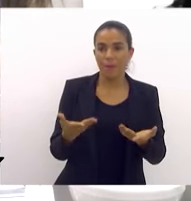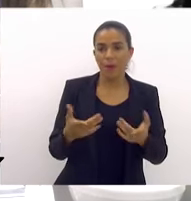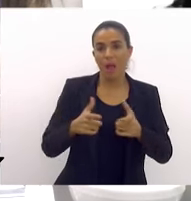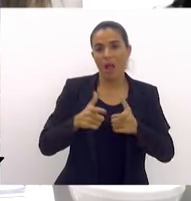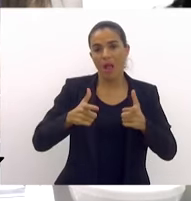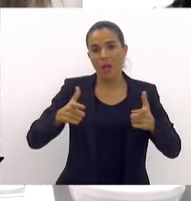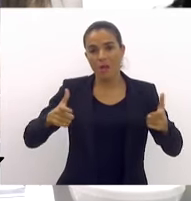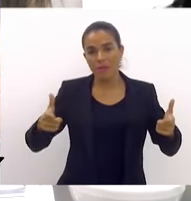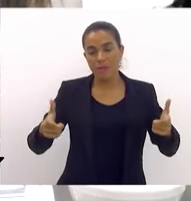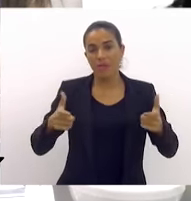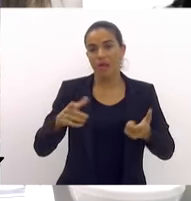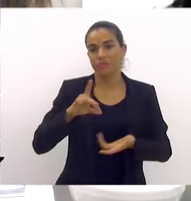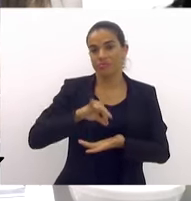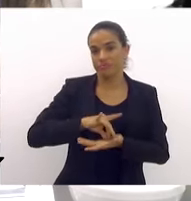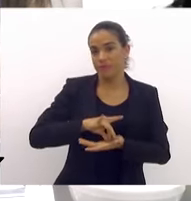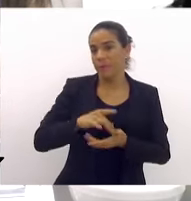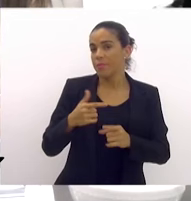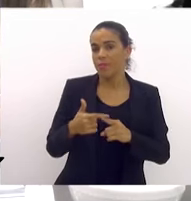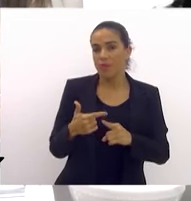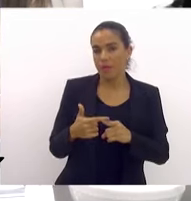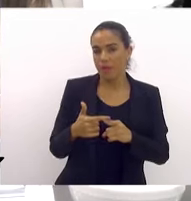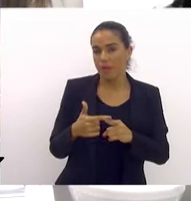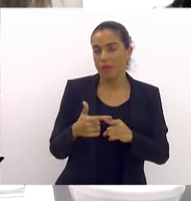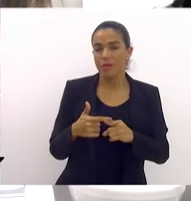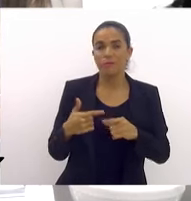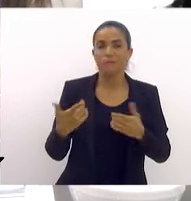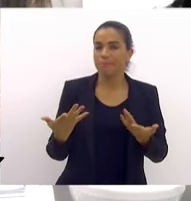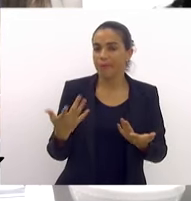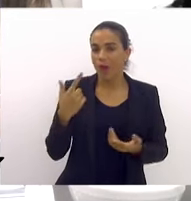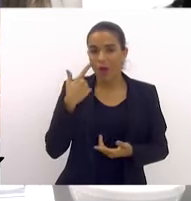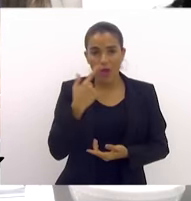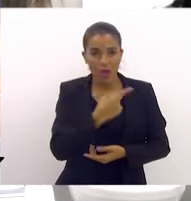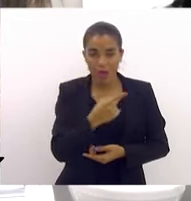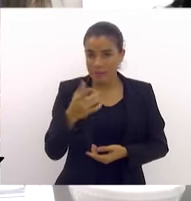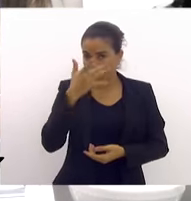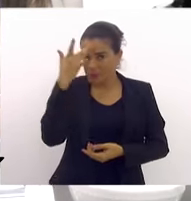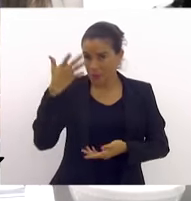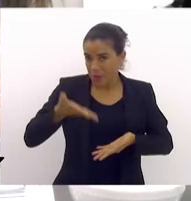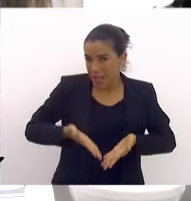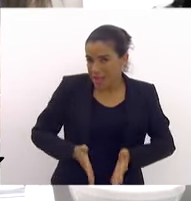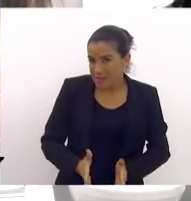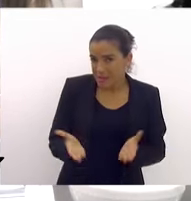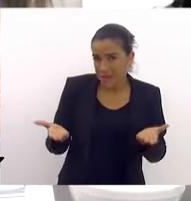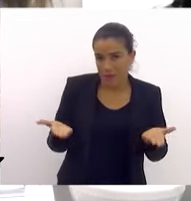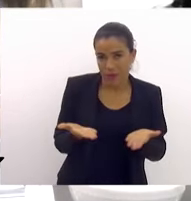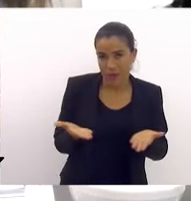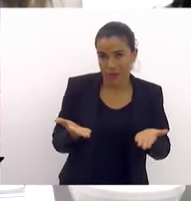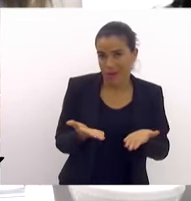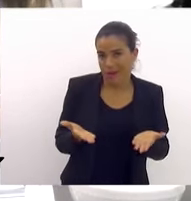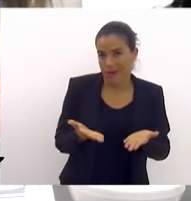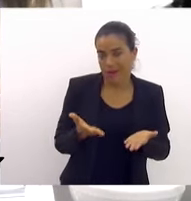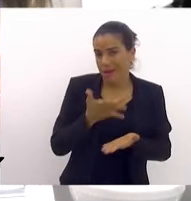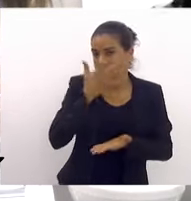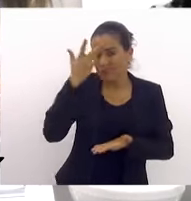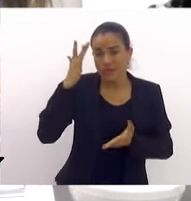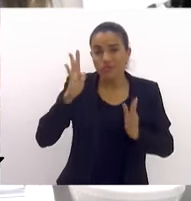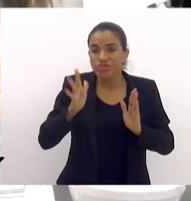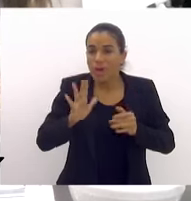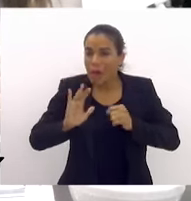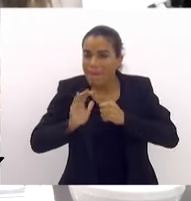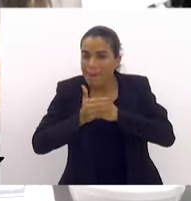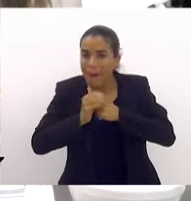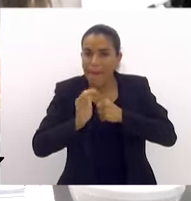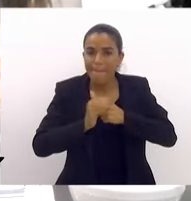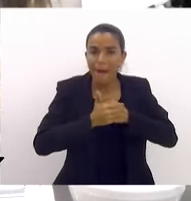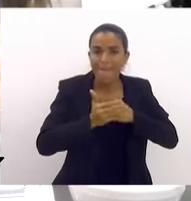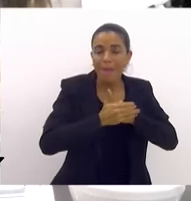aumentado, e esta é a realidade, porque há de se fazer... Veja, as pessoas não estão nascendo agora, não é isso. As pessoas estão literalmente escondidas, porque, como